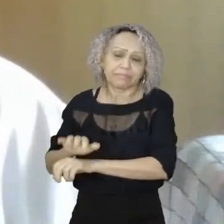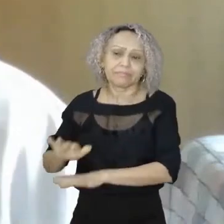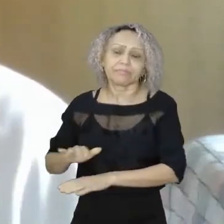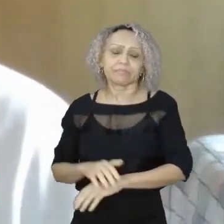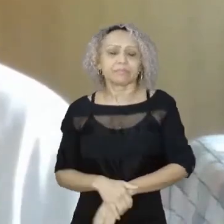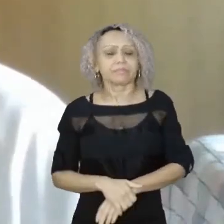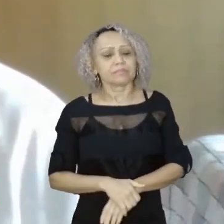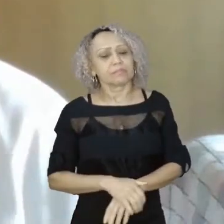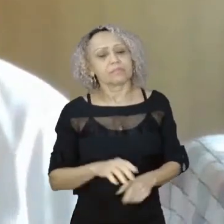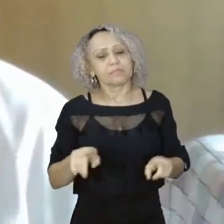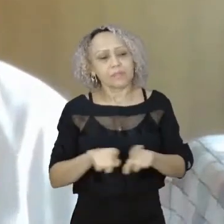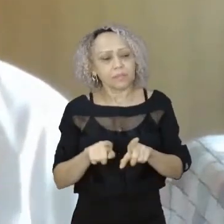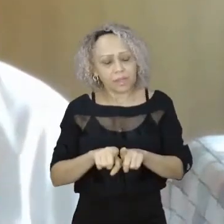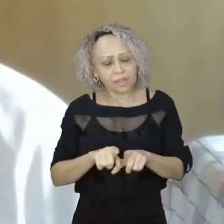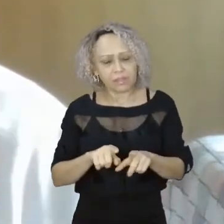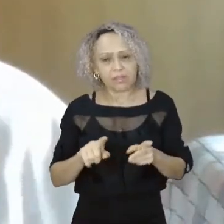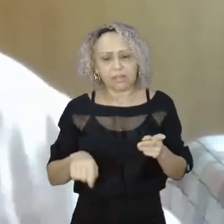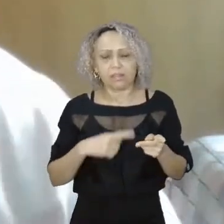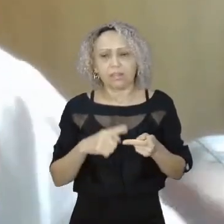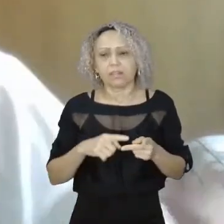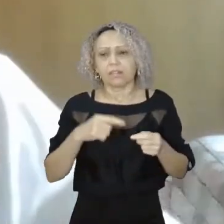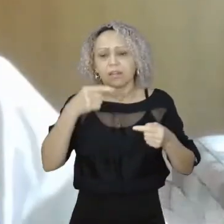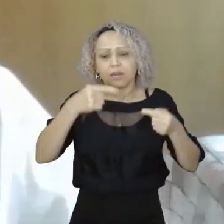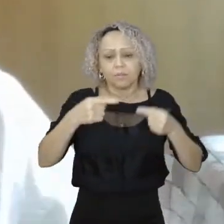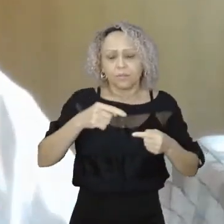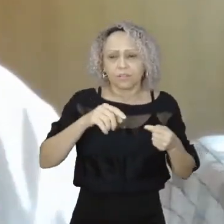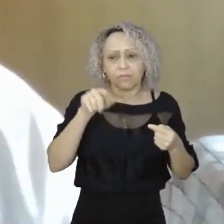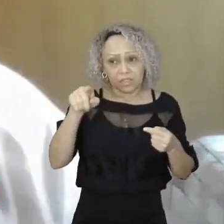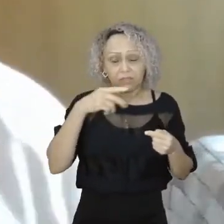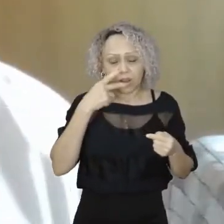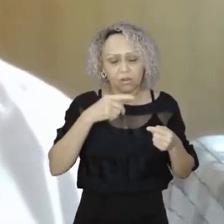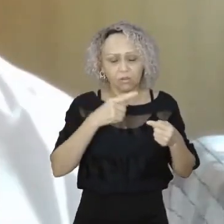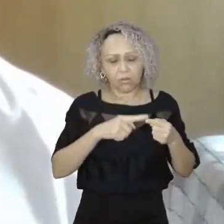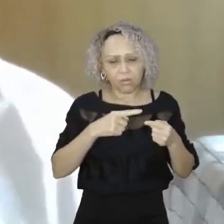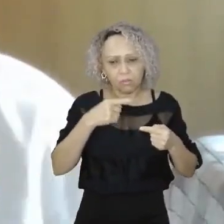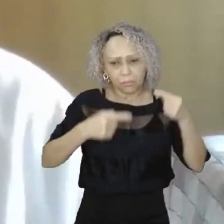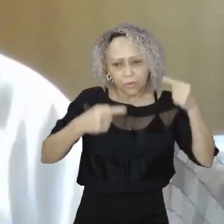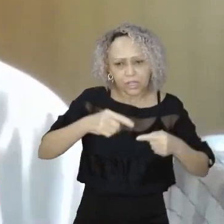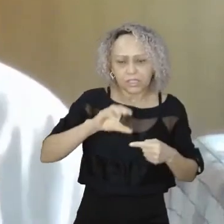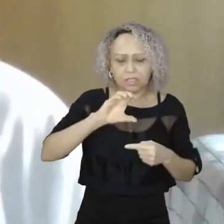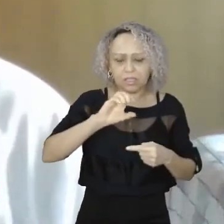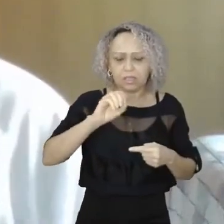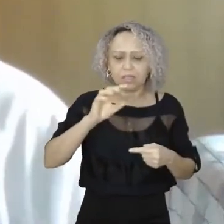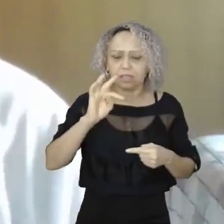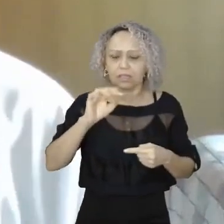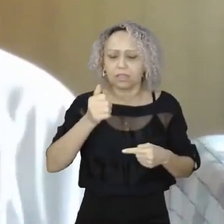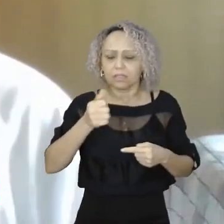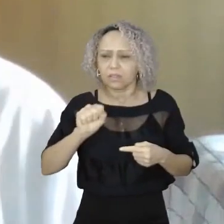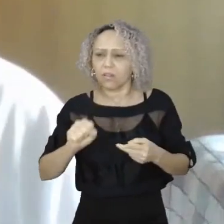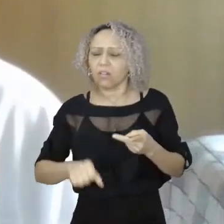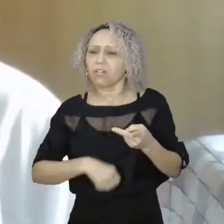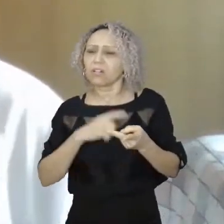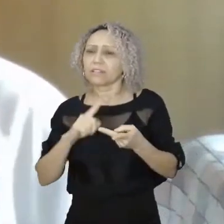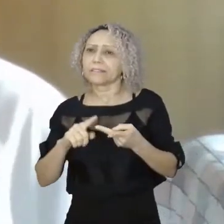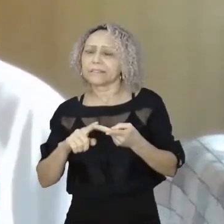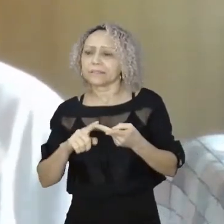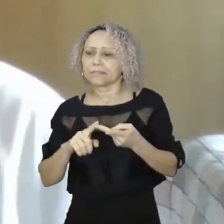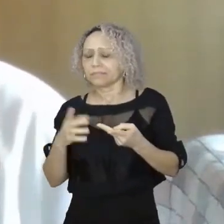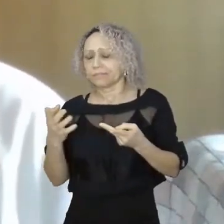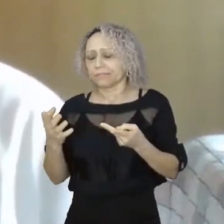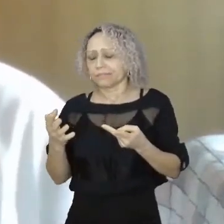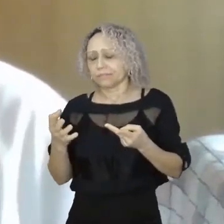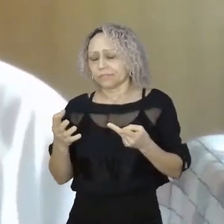você citou, né, da política de cotas dos 30% em cargos eletivos. Agora, eu